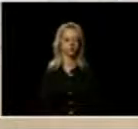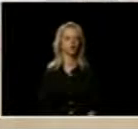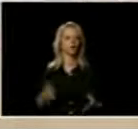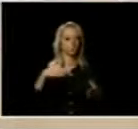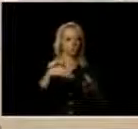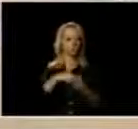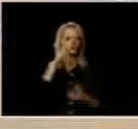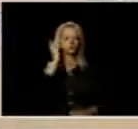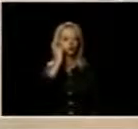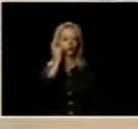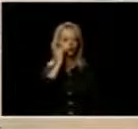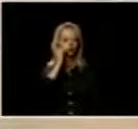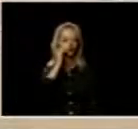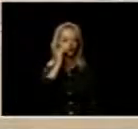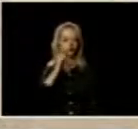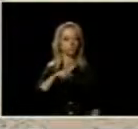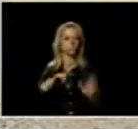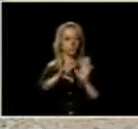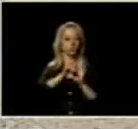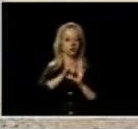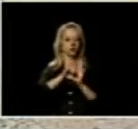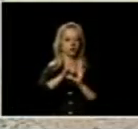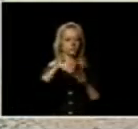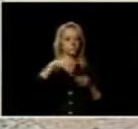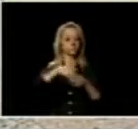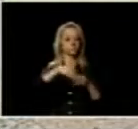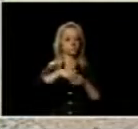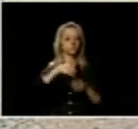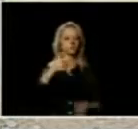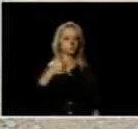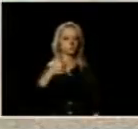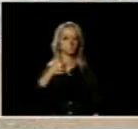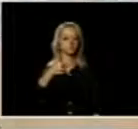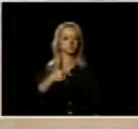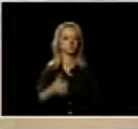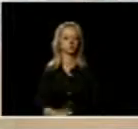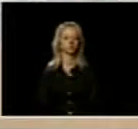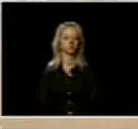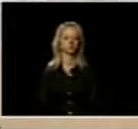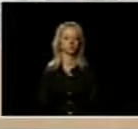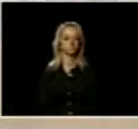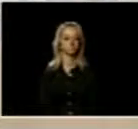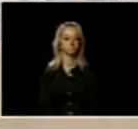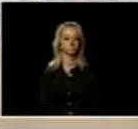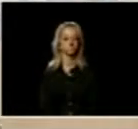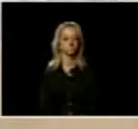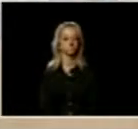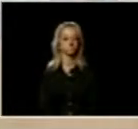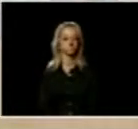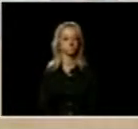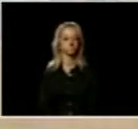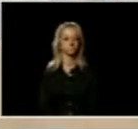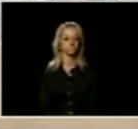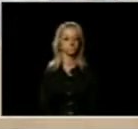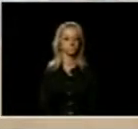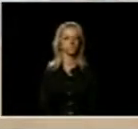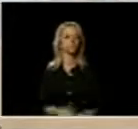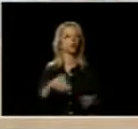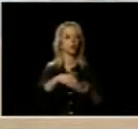Em votação. Aprovado. Declaro então aprovado em segunda discussão e votação o projeto de lei ordinária